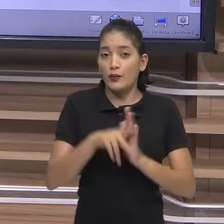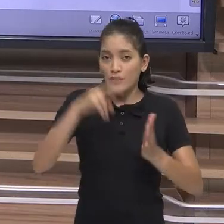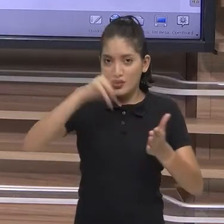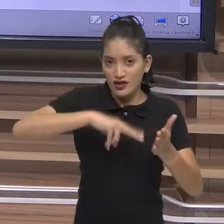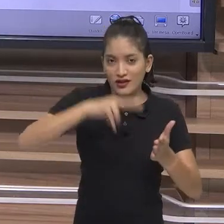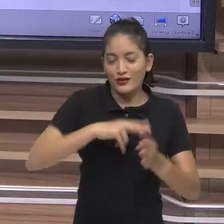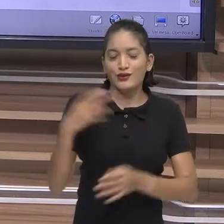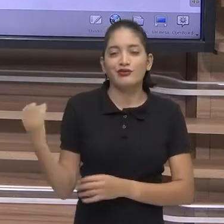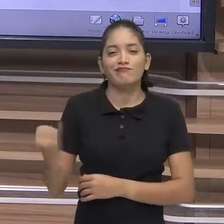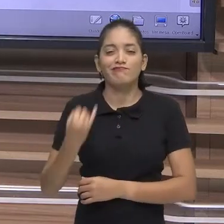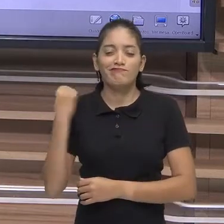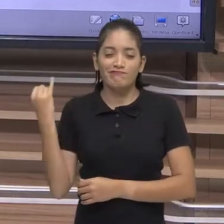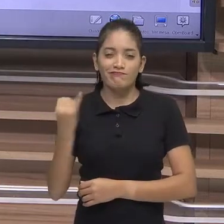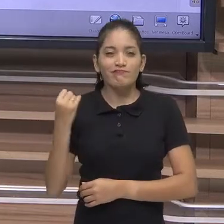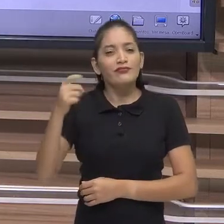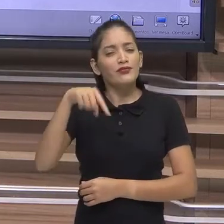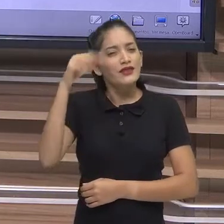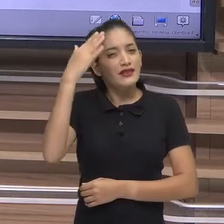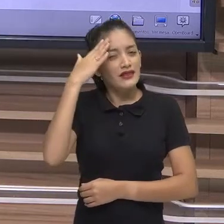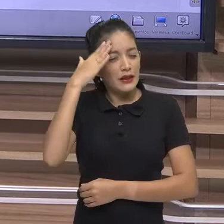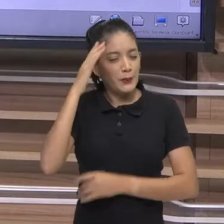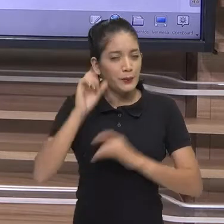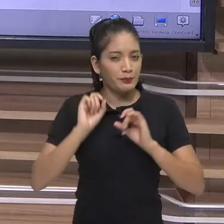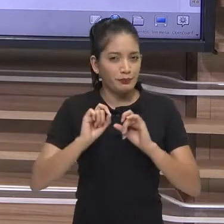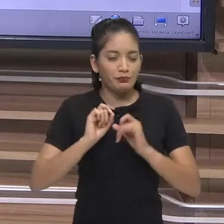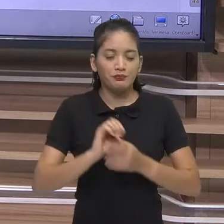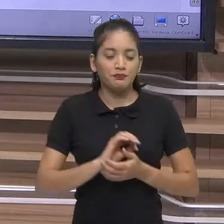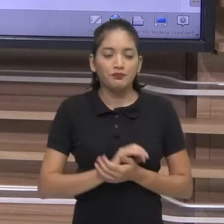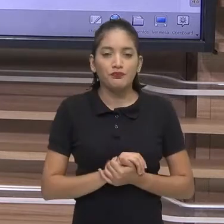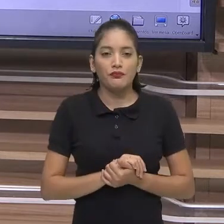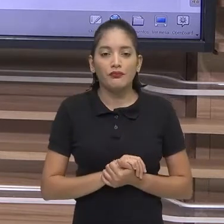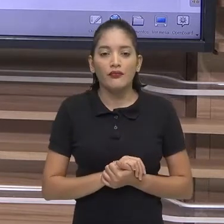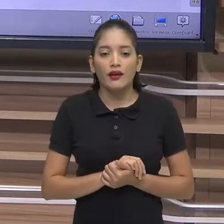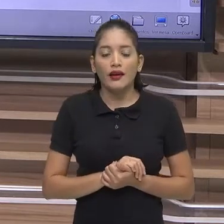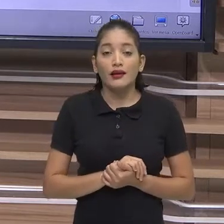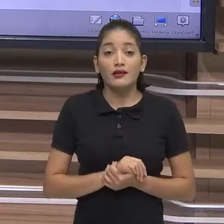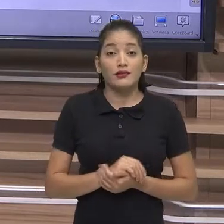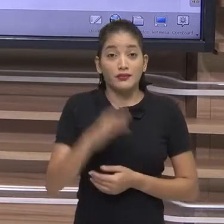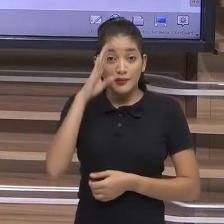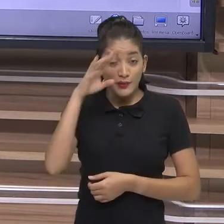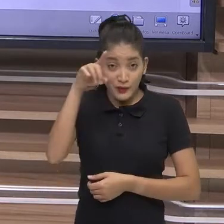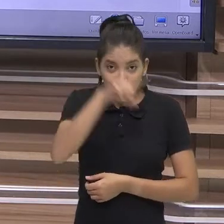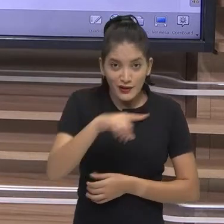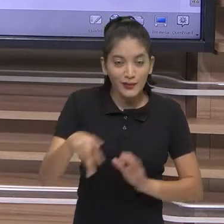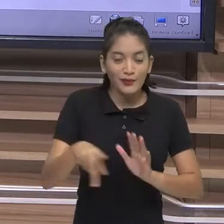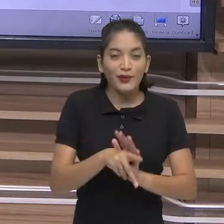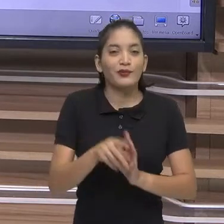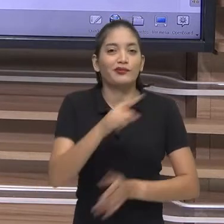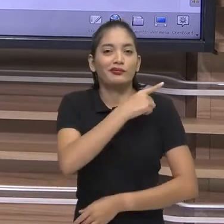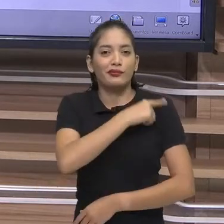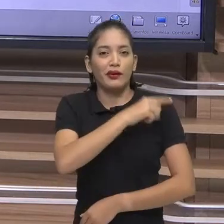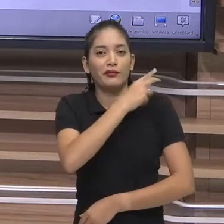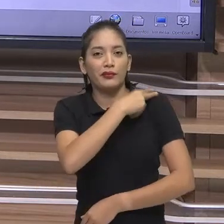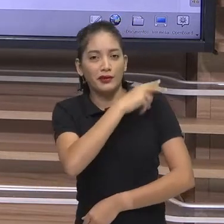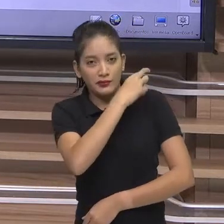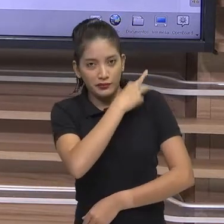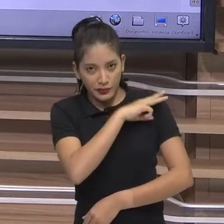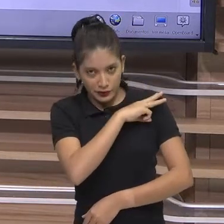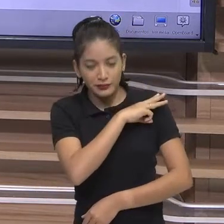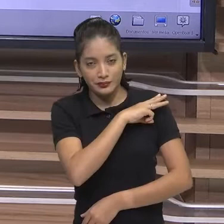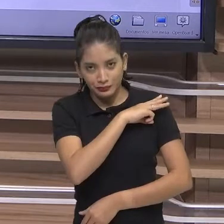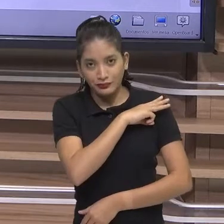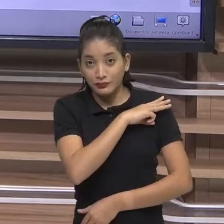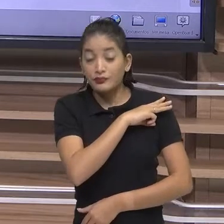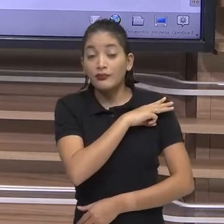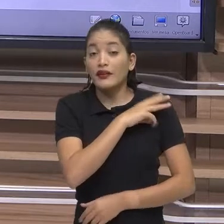bem importante. Vocês sabem que, principalmente vocês do ensino médio, que a